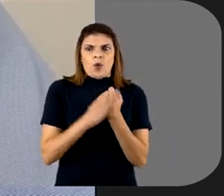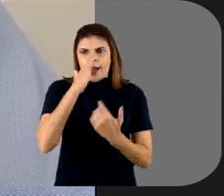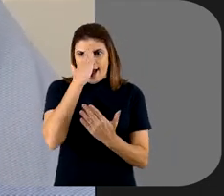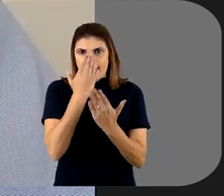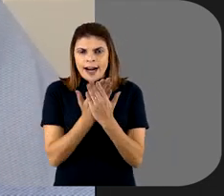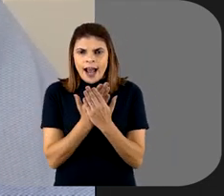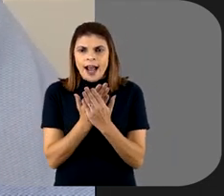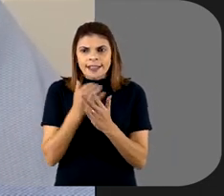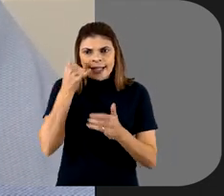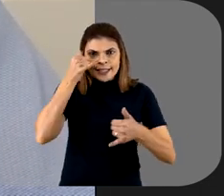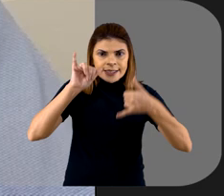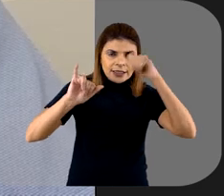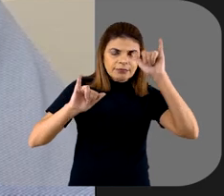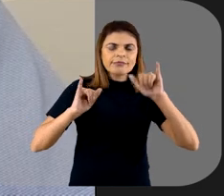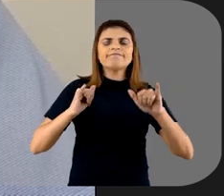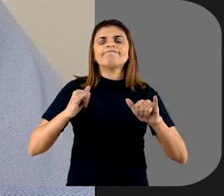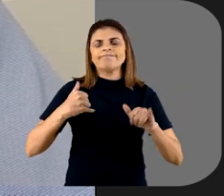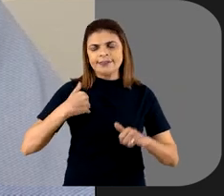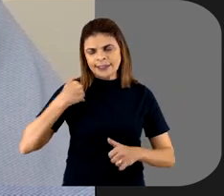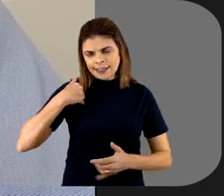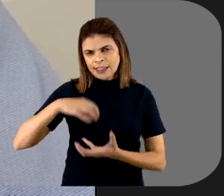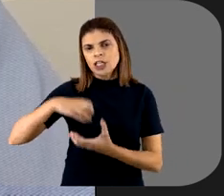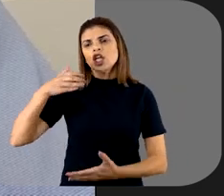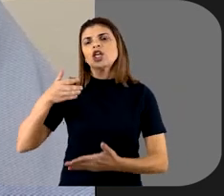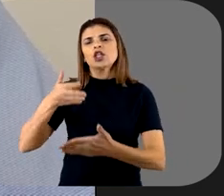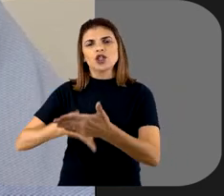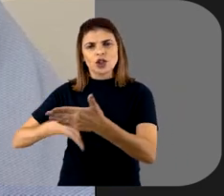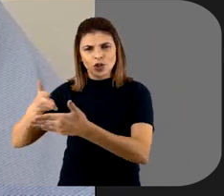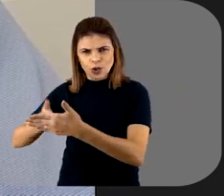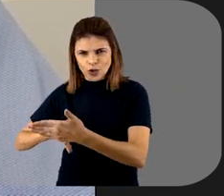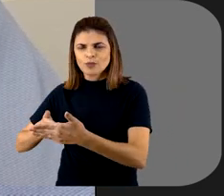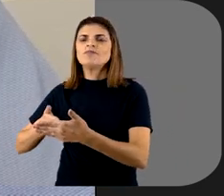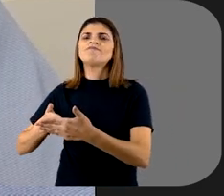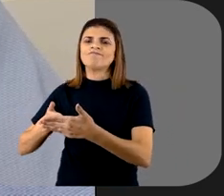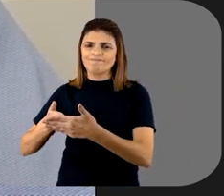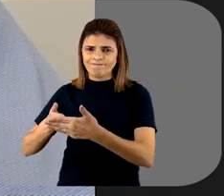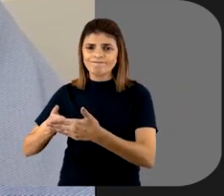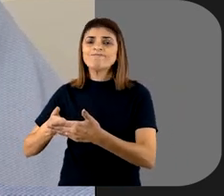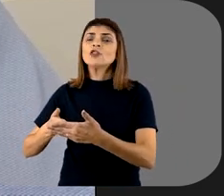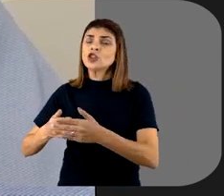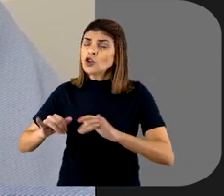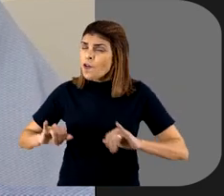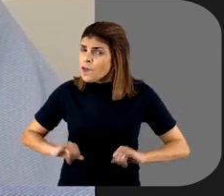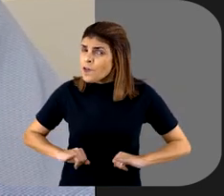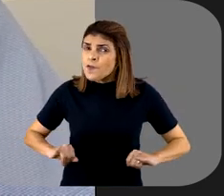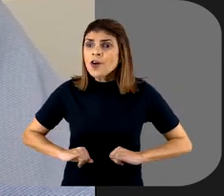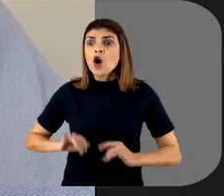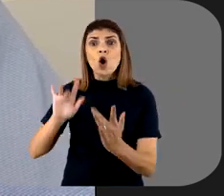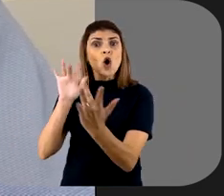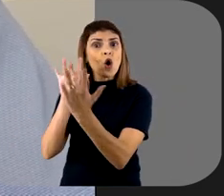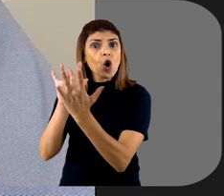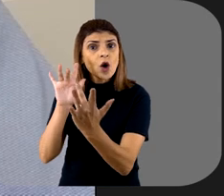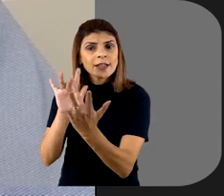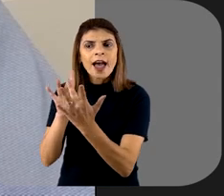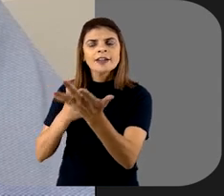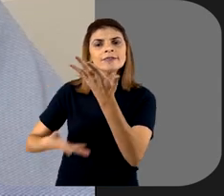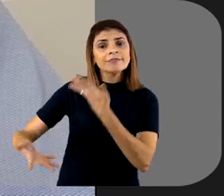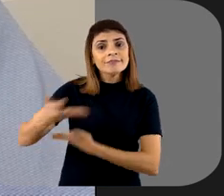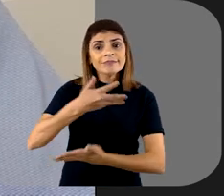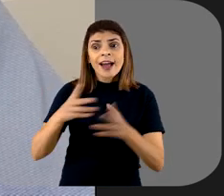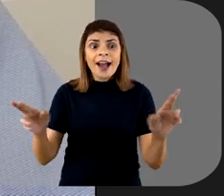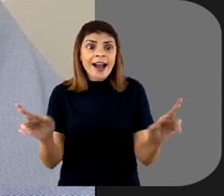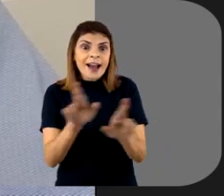segurança, né, os idosos sofreram muito, ainda continuam sofrendo, com a ausência dos contatos sociais e da vida